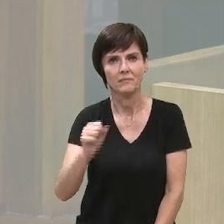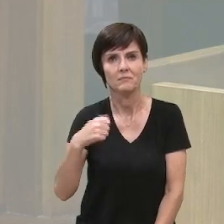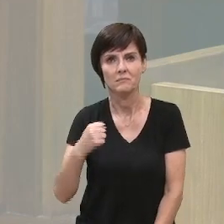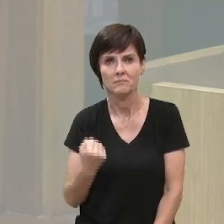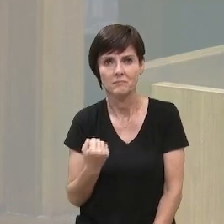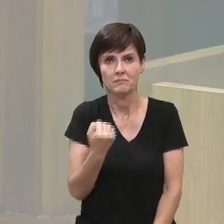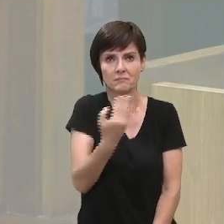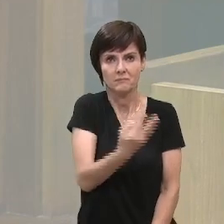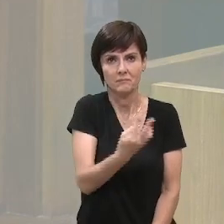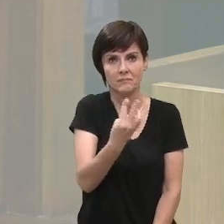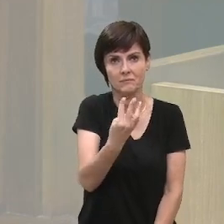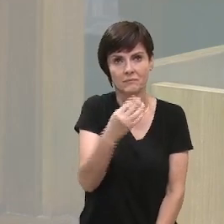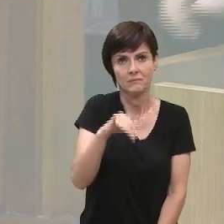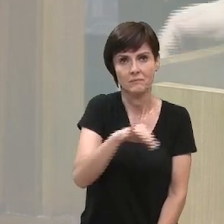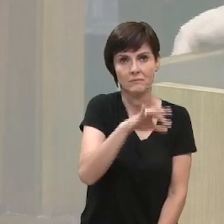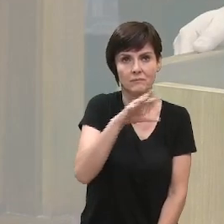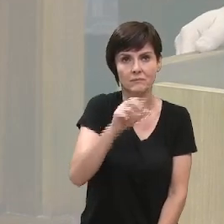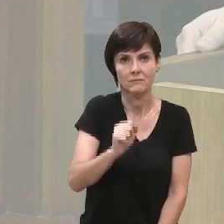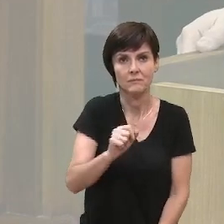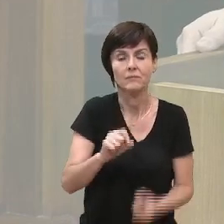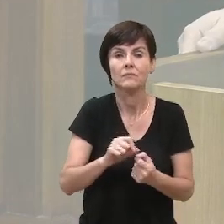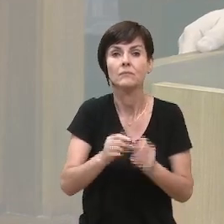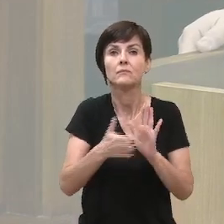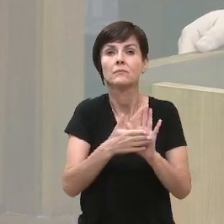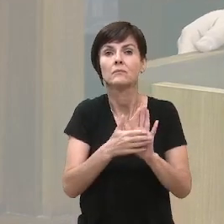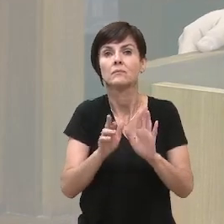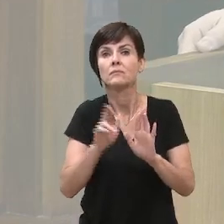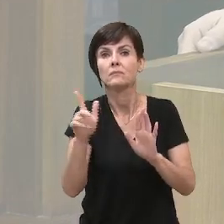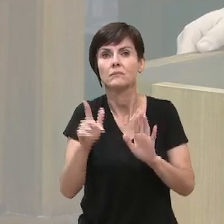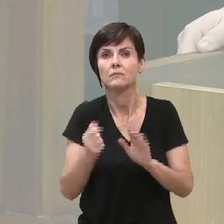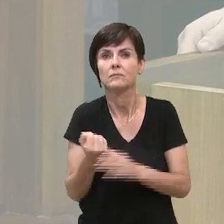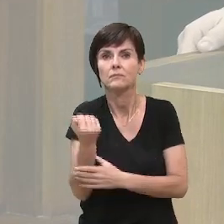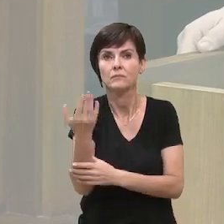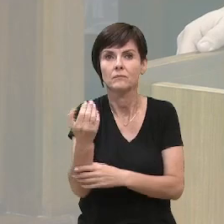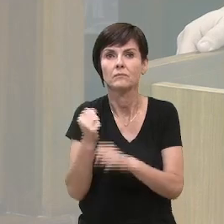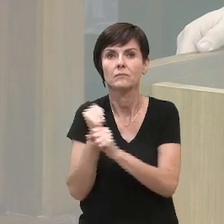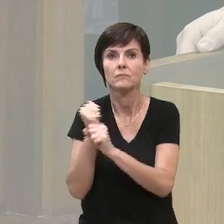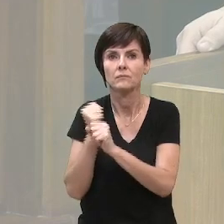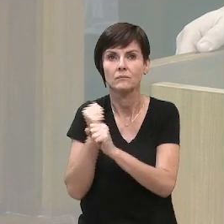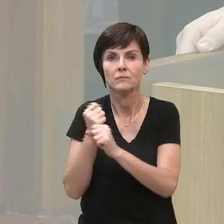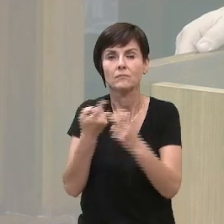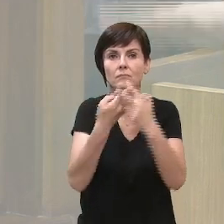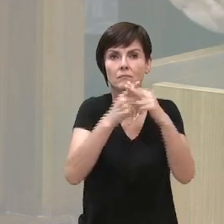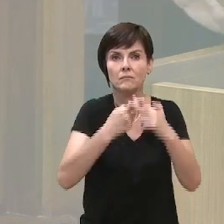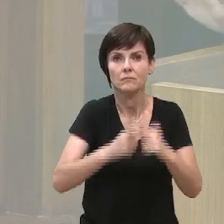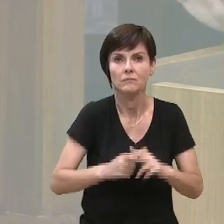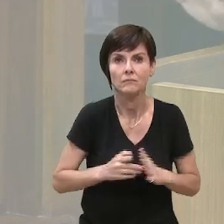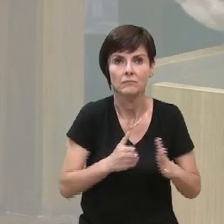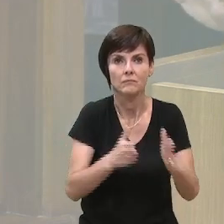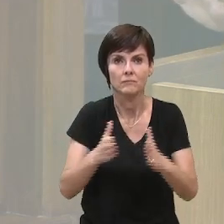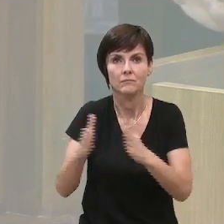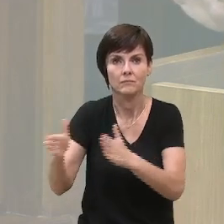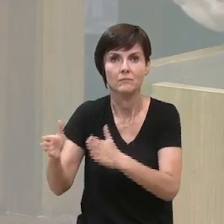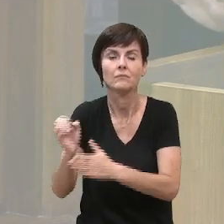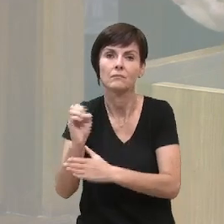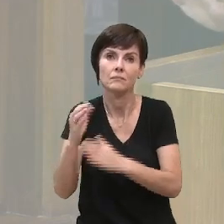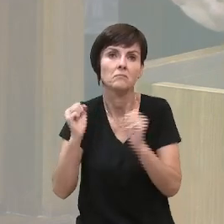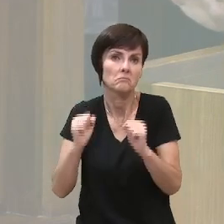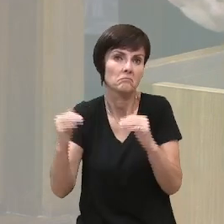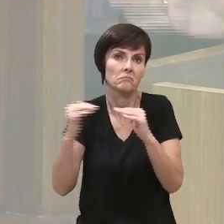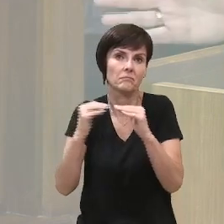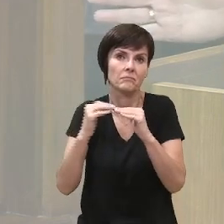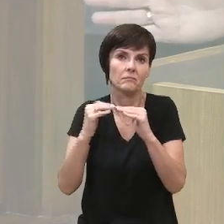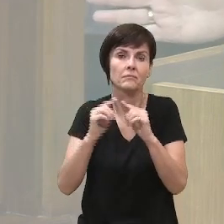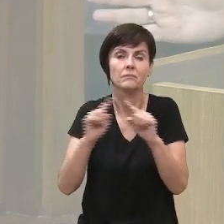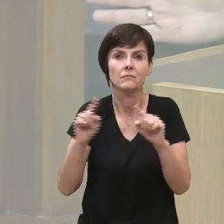reais. Então faça o seguinte, faça uma contrapartida. Tantos anos tu tem que arrumar o cemitério. Aí tudo bem, posso concordar.